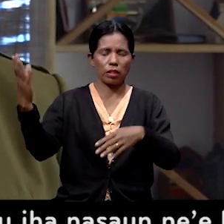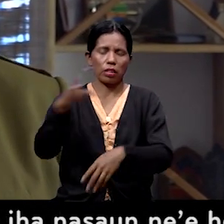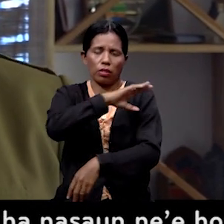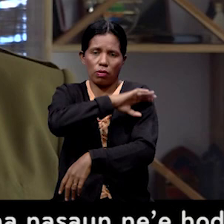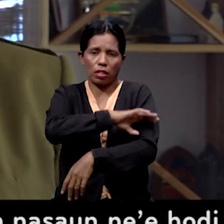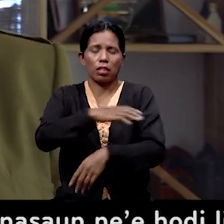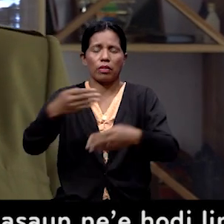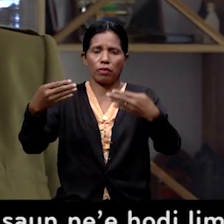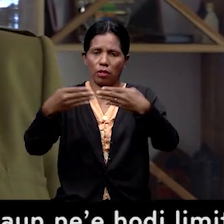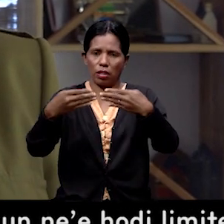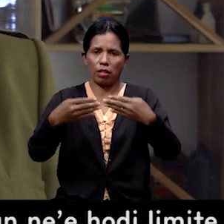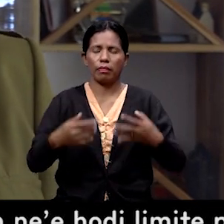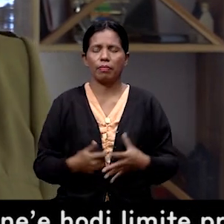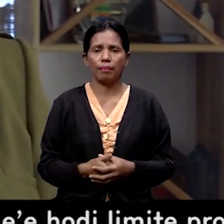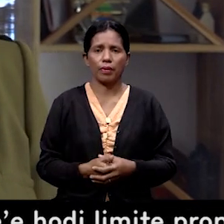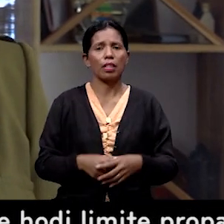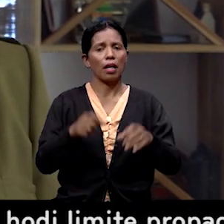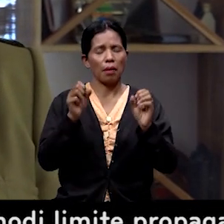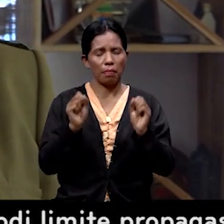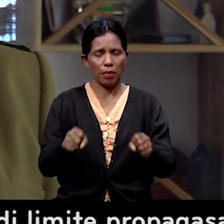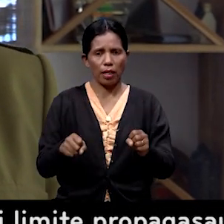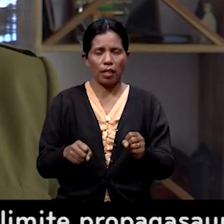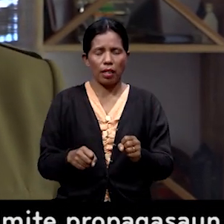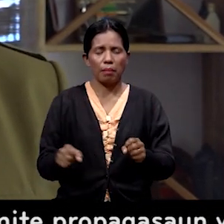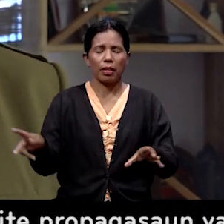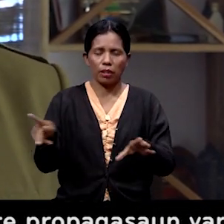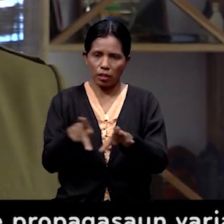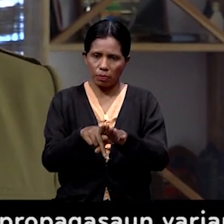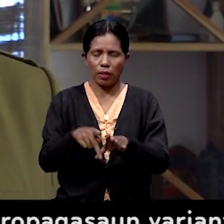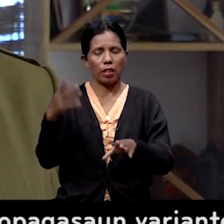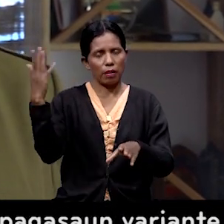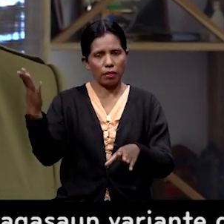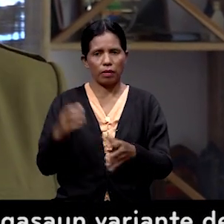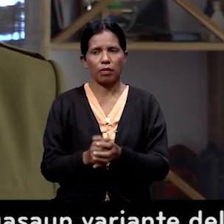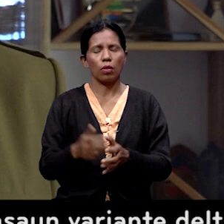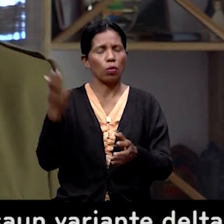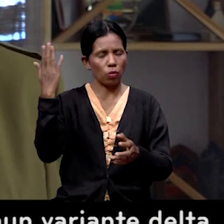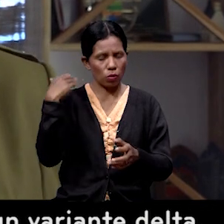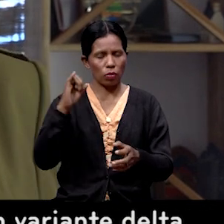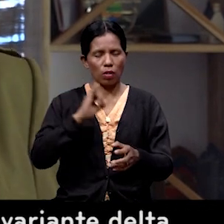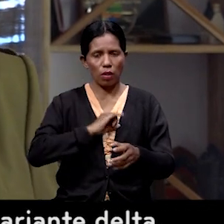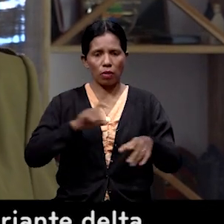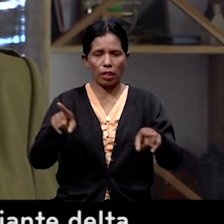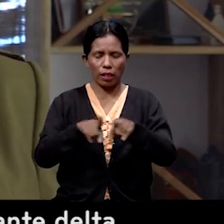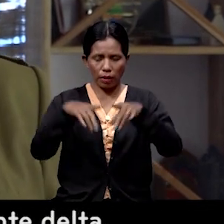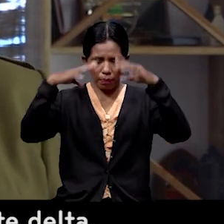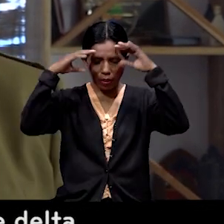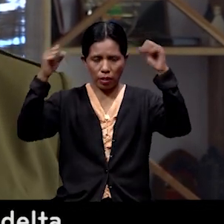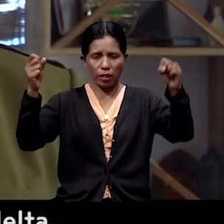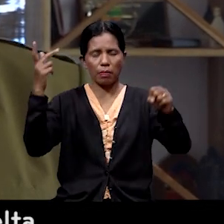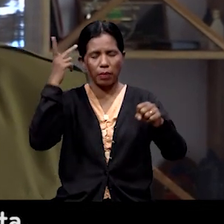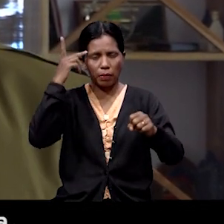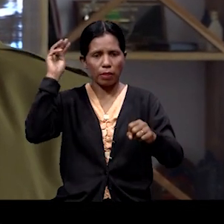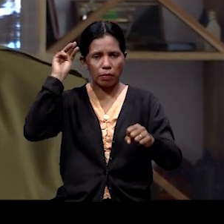fronteira. Bele marca presença e fronteira. A uluk nuda presidente, nuda primeiro ministro